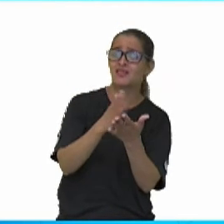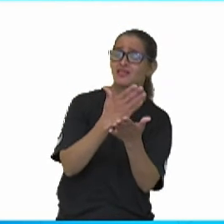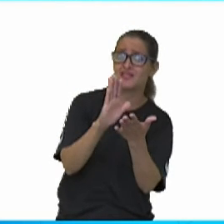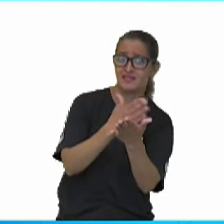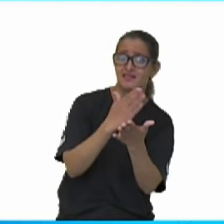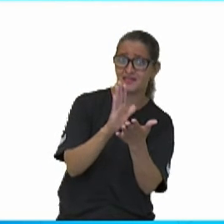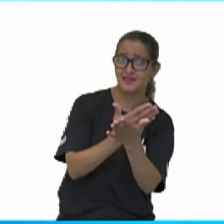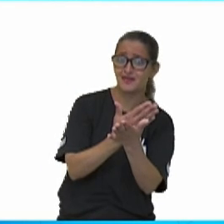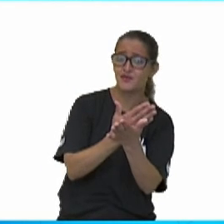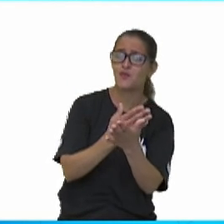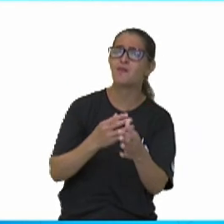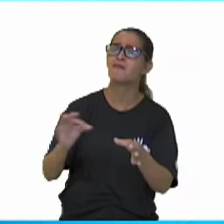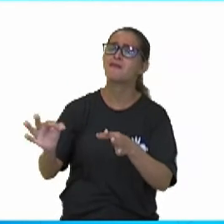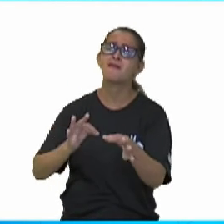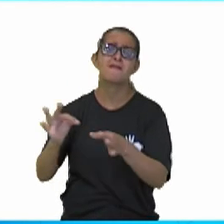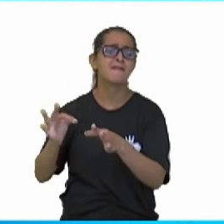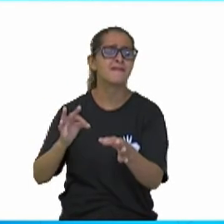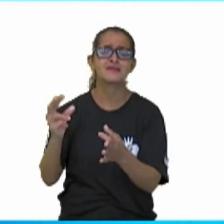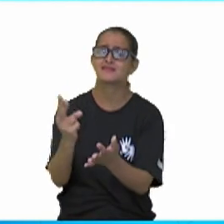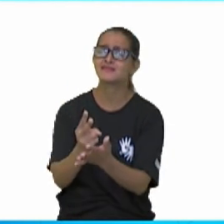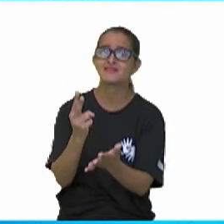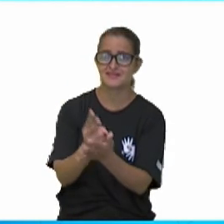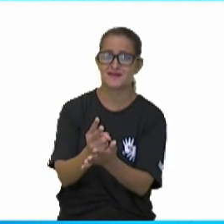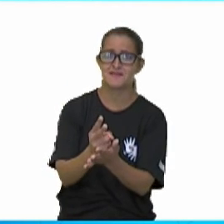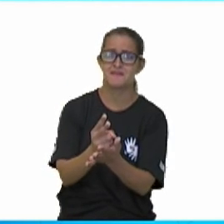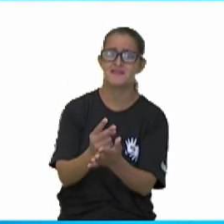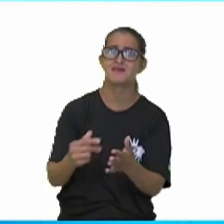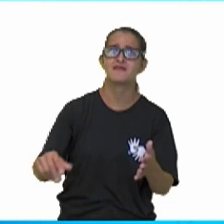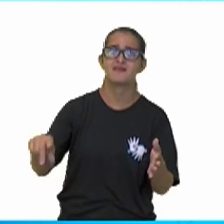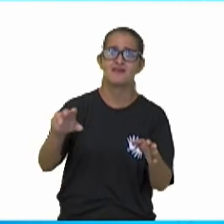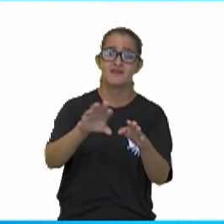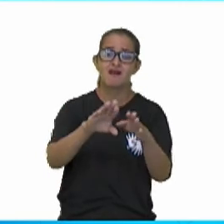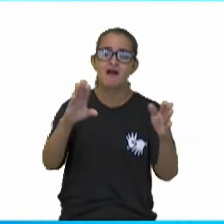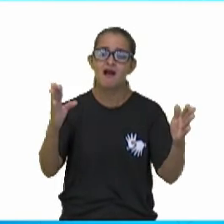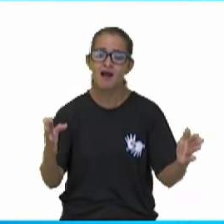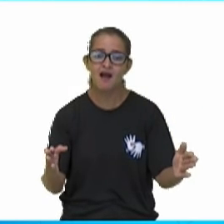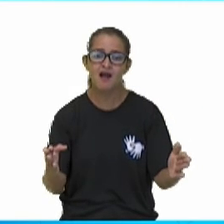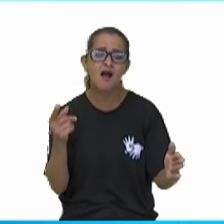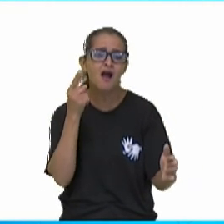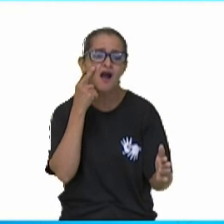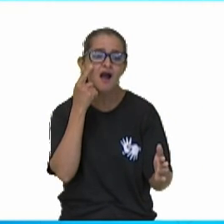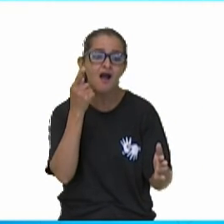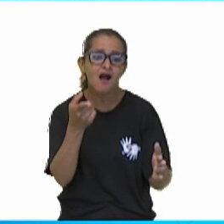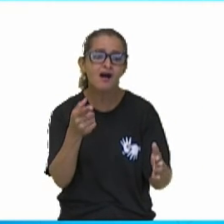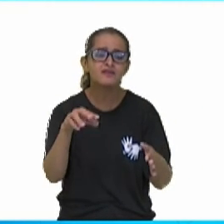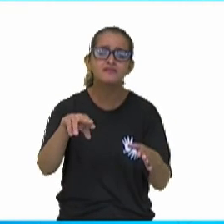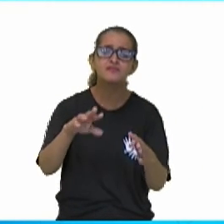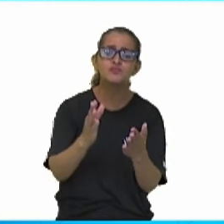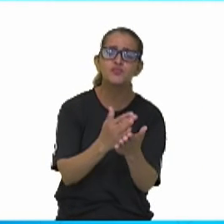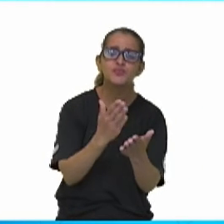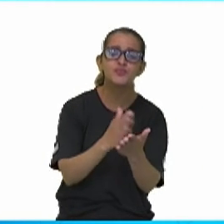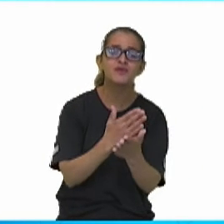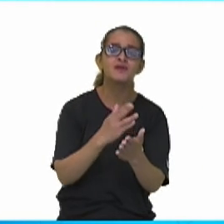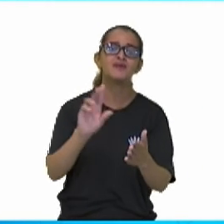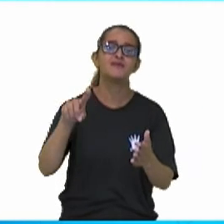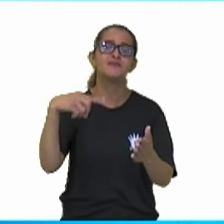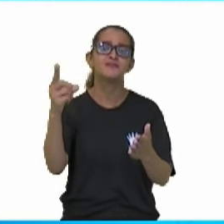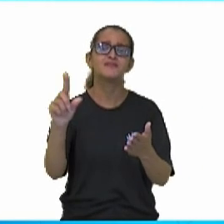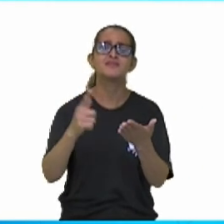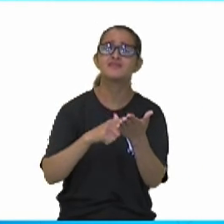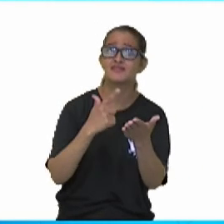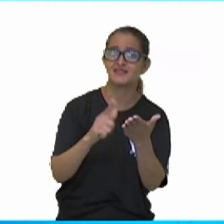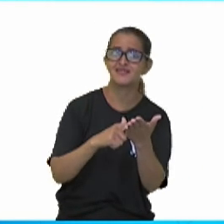tudo anotado. Logo dou uma revisada em tudo que anotei. Depois vou ler um livro e enriquecer